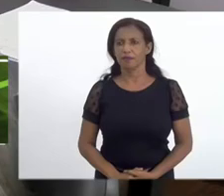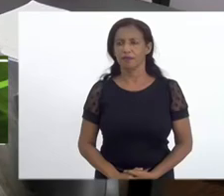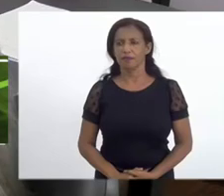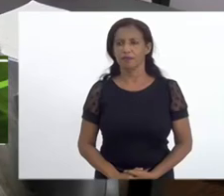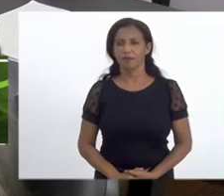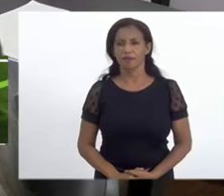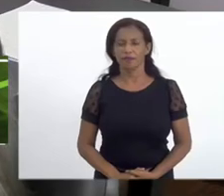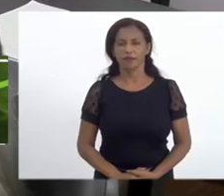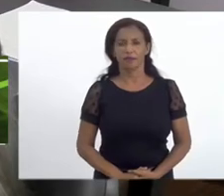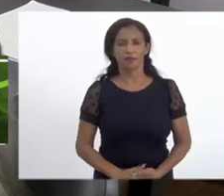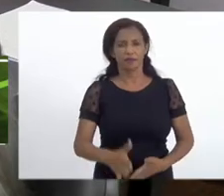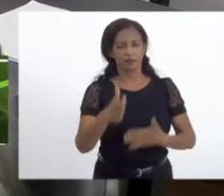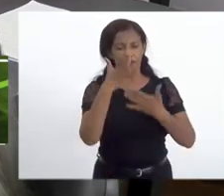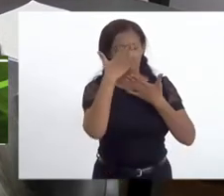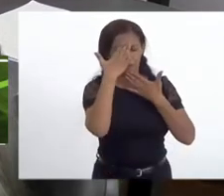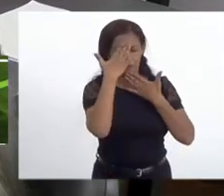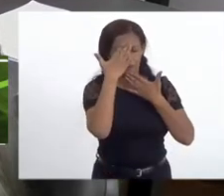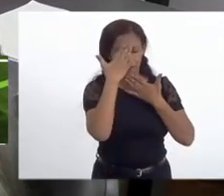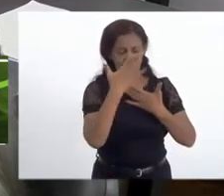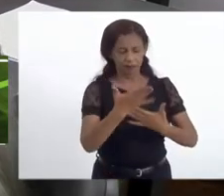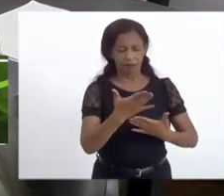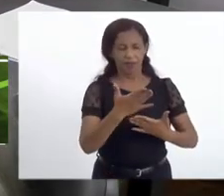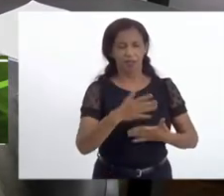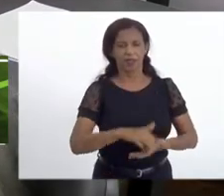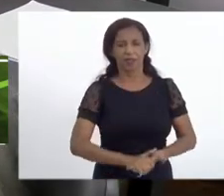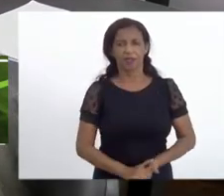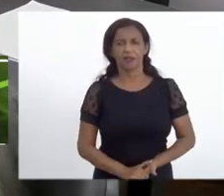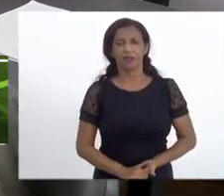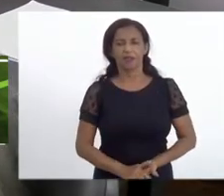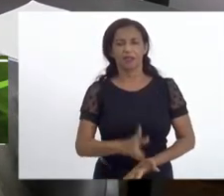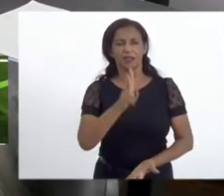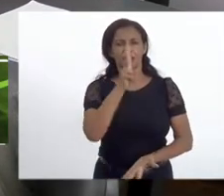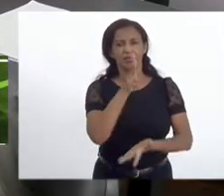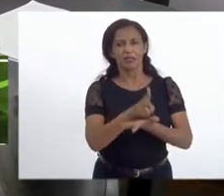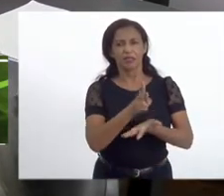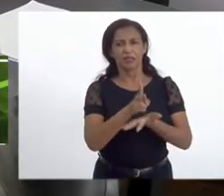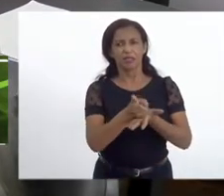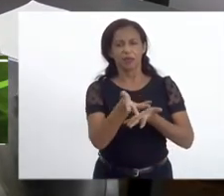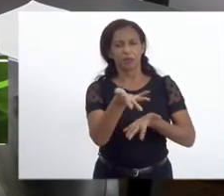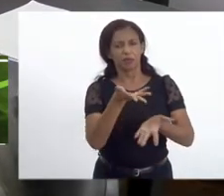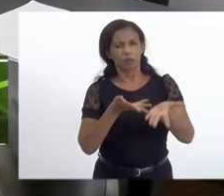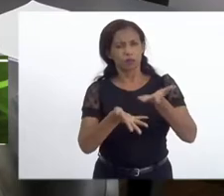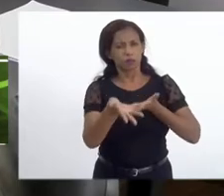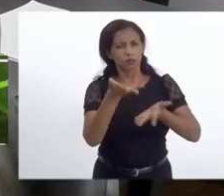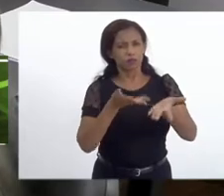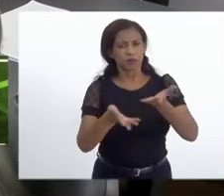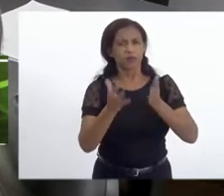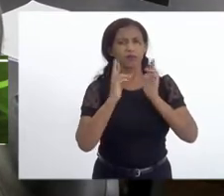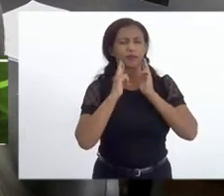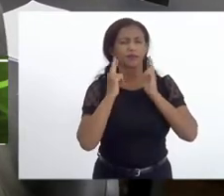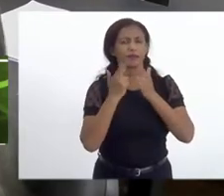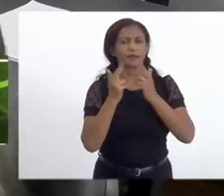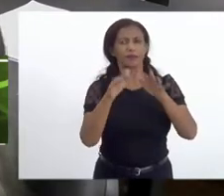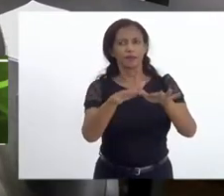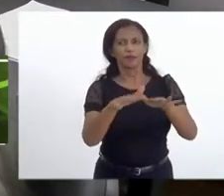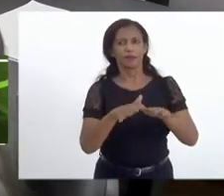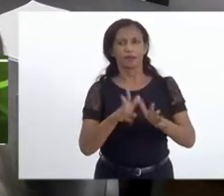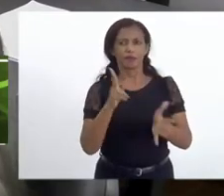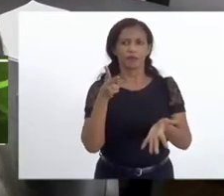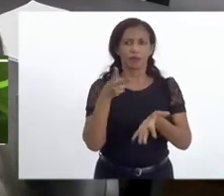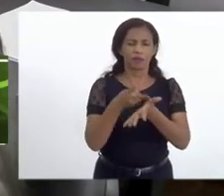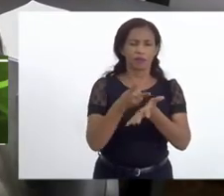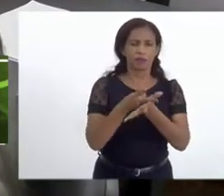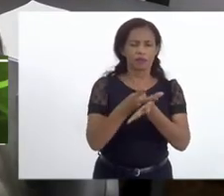Queria fazer um agradecimento ao Marcos Navega por sempre estar participando conosco das nossas audiências, sempre